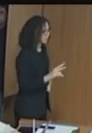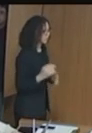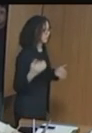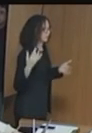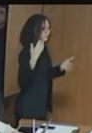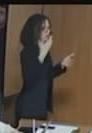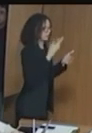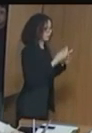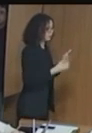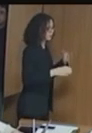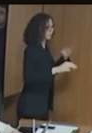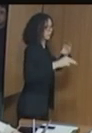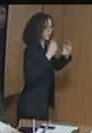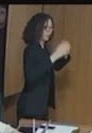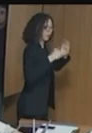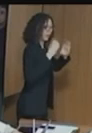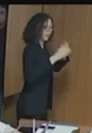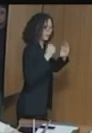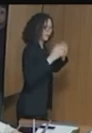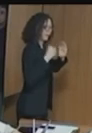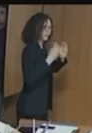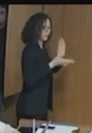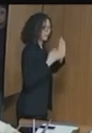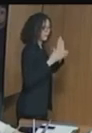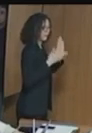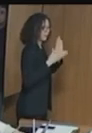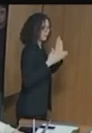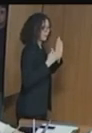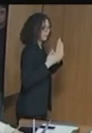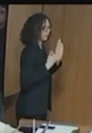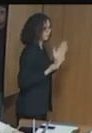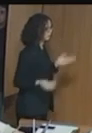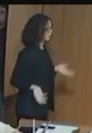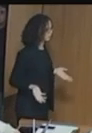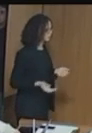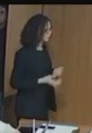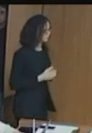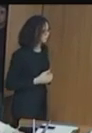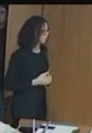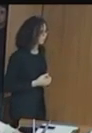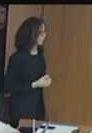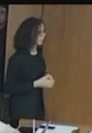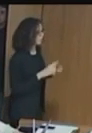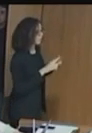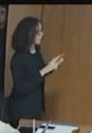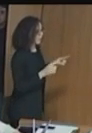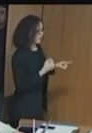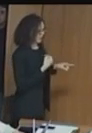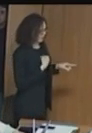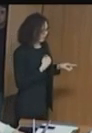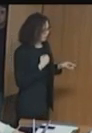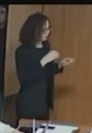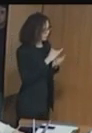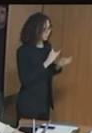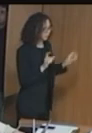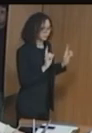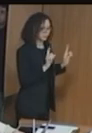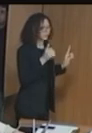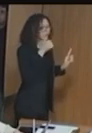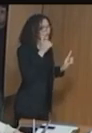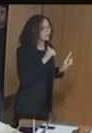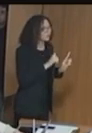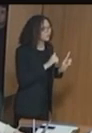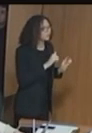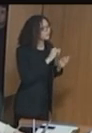começou a receber mensagens e propostas e propostas e propostas. Mas isso não sou eu quem vai dizer. Ela vai ter que dizer aqui